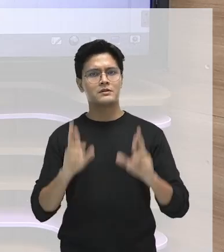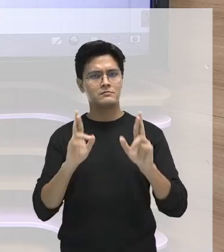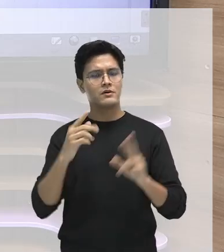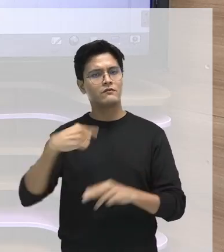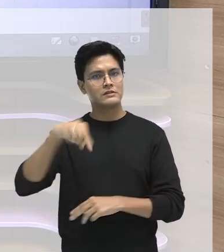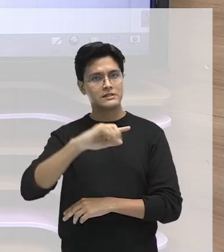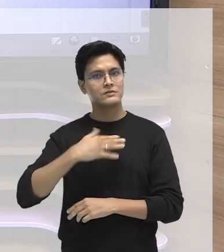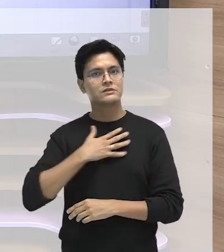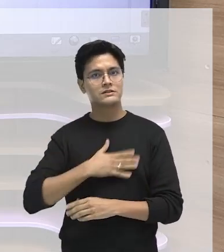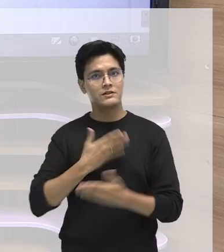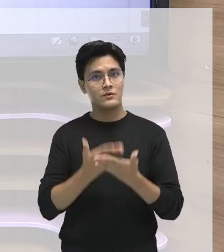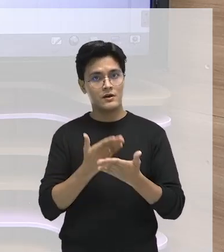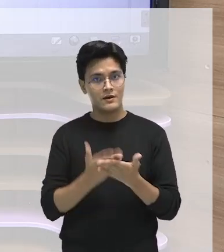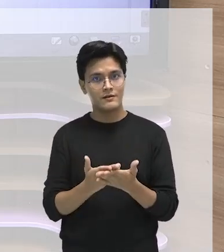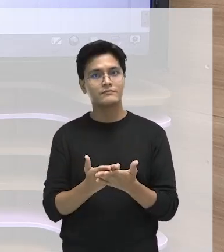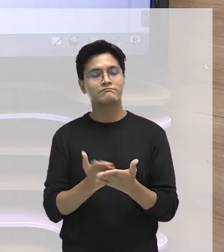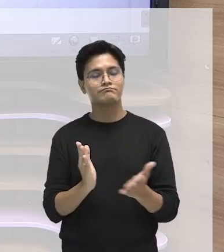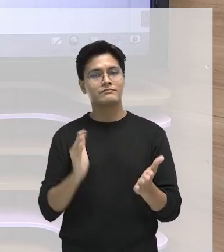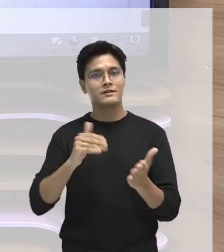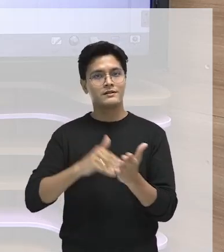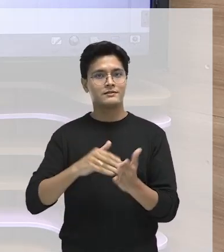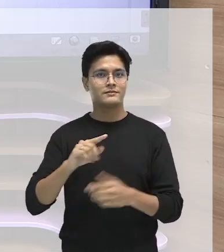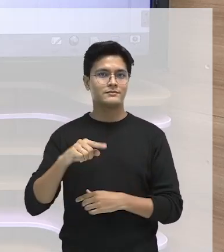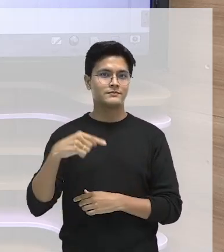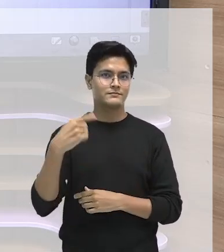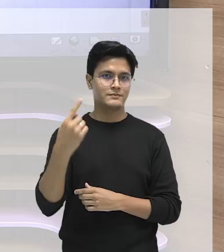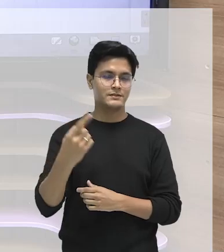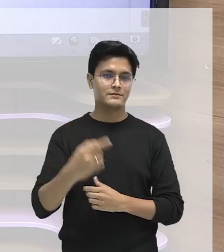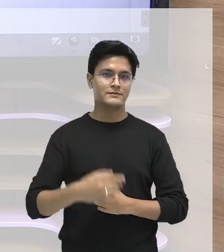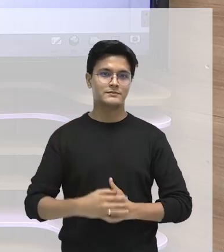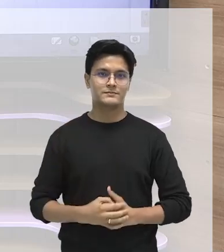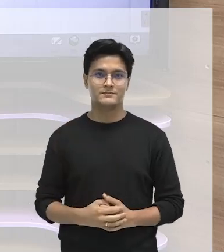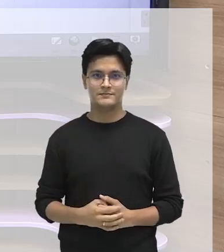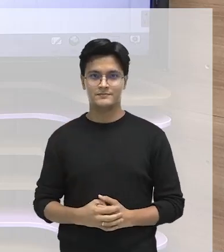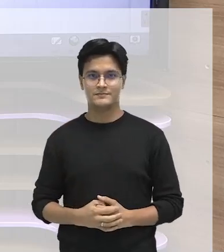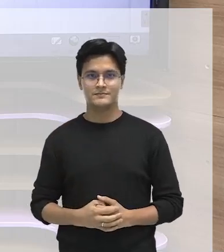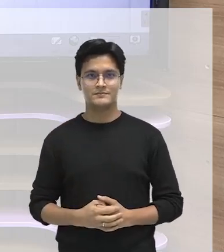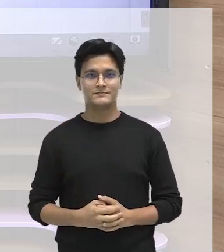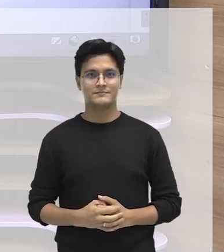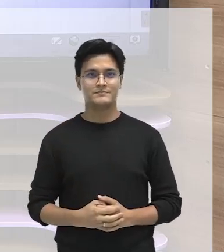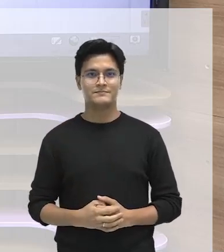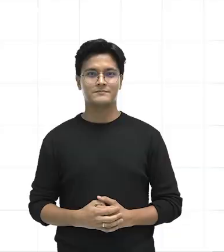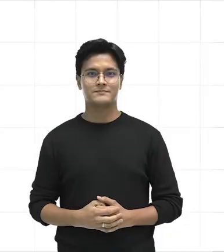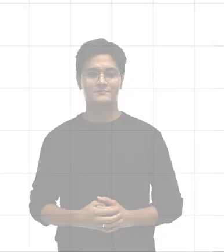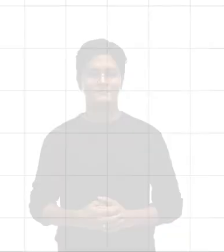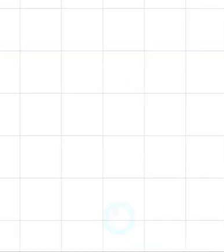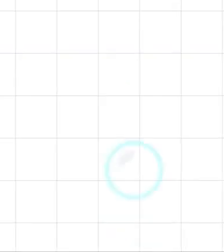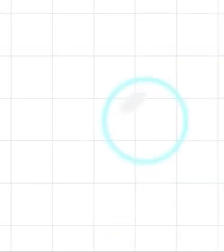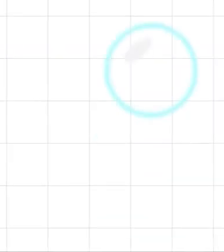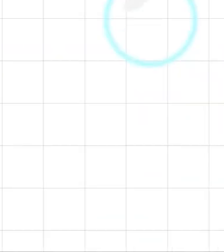vocês tenham gostado da aula, a gente fica por aqui e nos encontramos numa próxima oportunidade. Até lá!